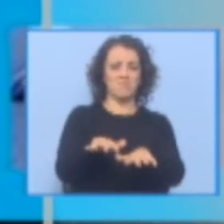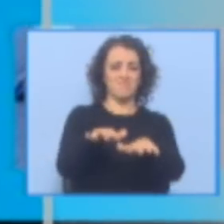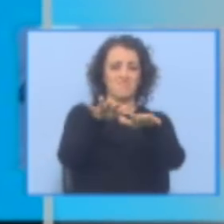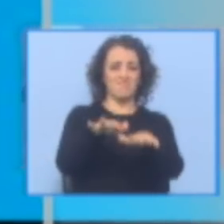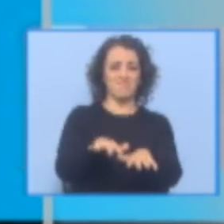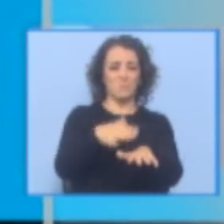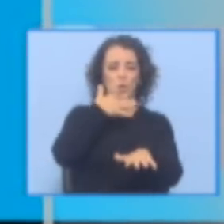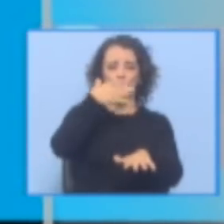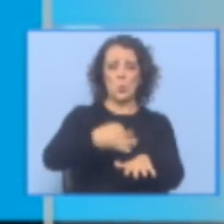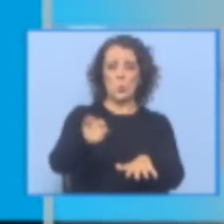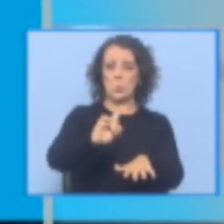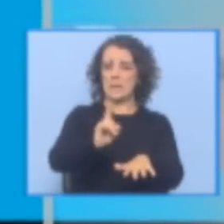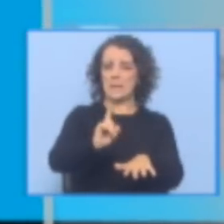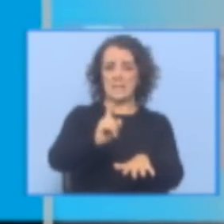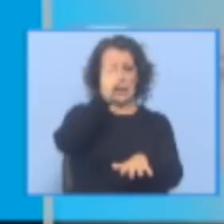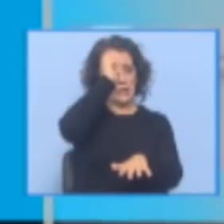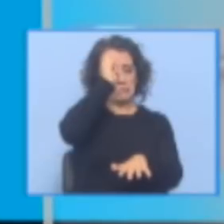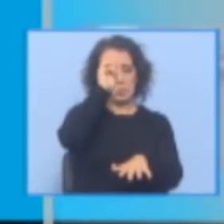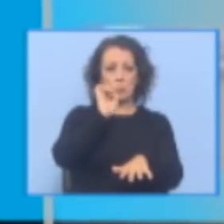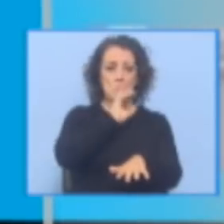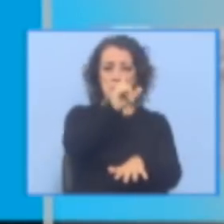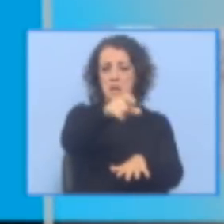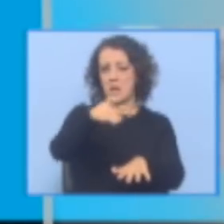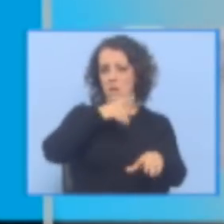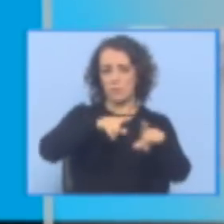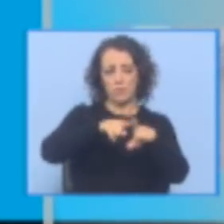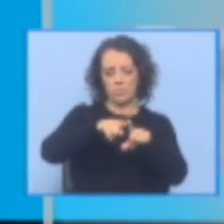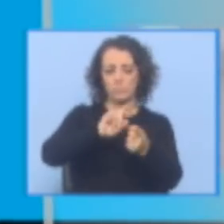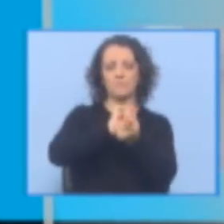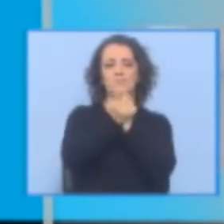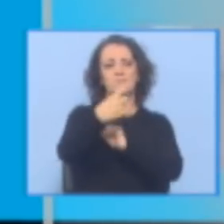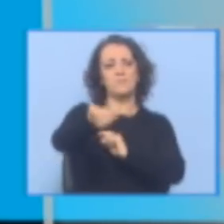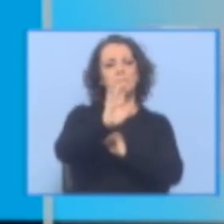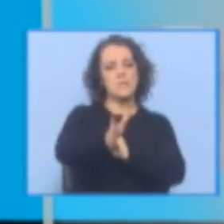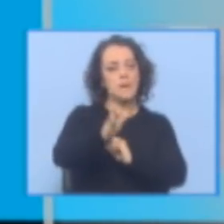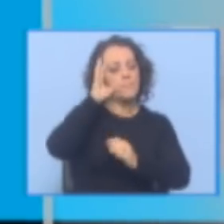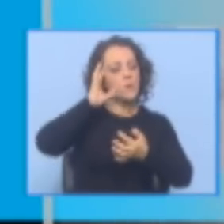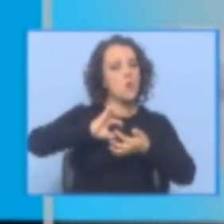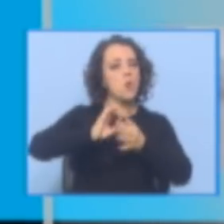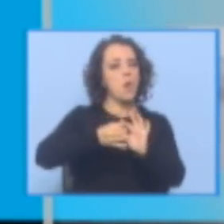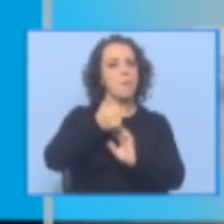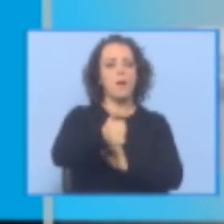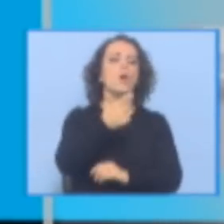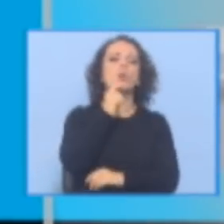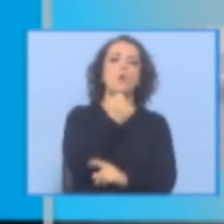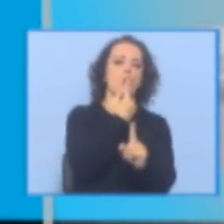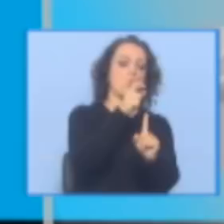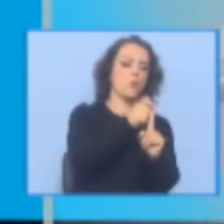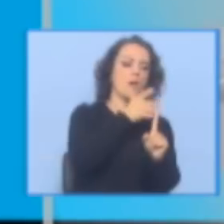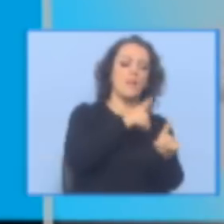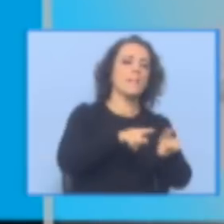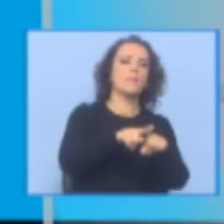e daí também a necessidade de cada vez serem mais coerentes. E não pode haver situações em que um deputado que